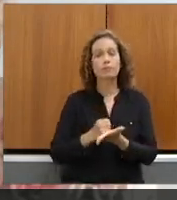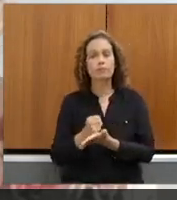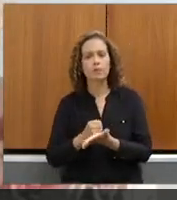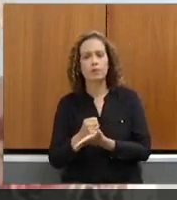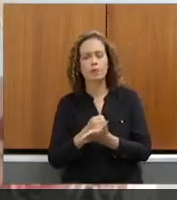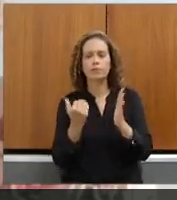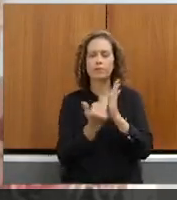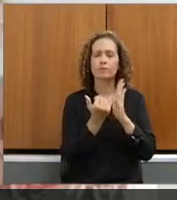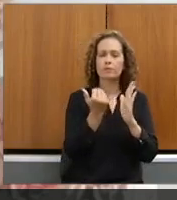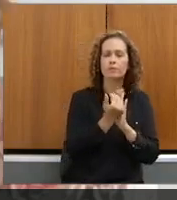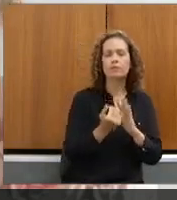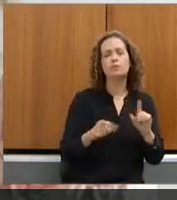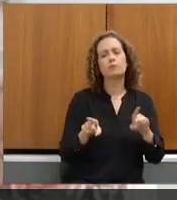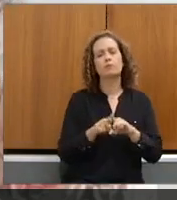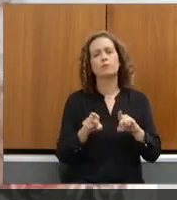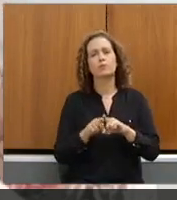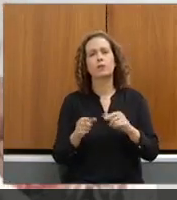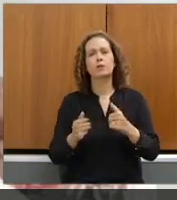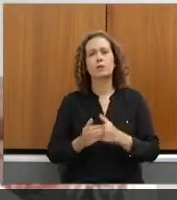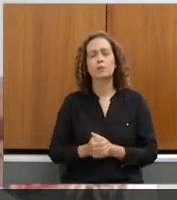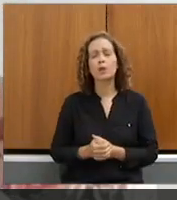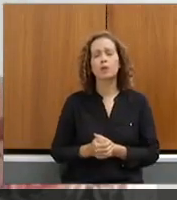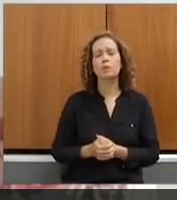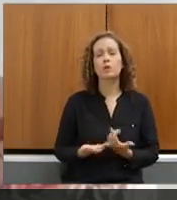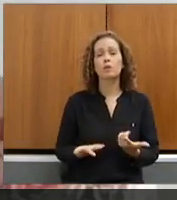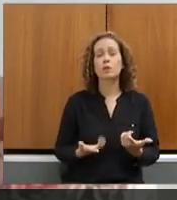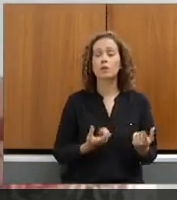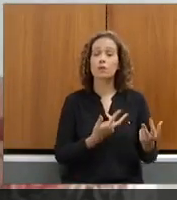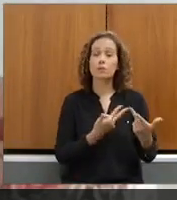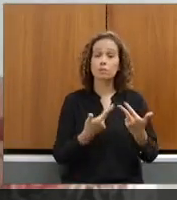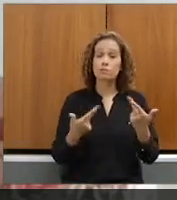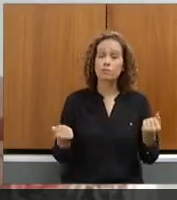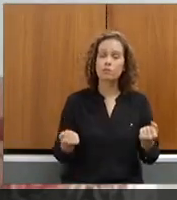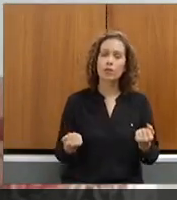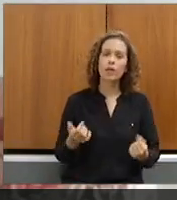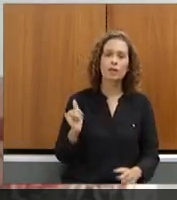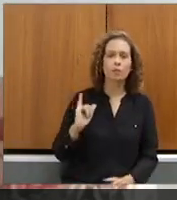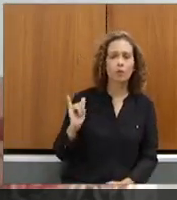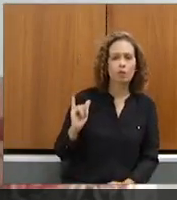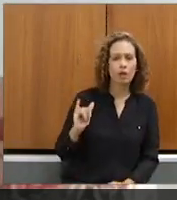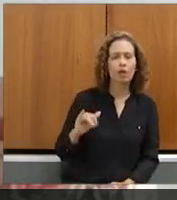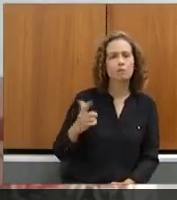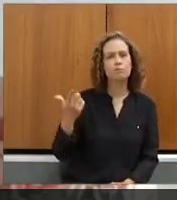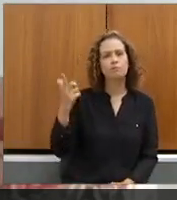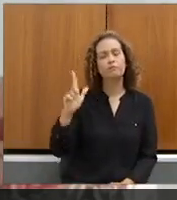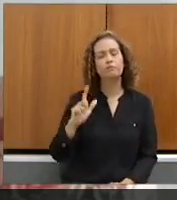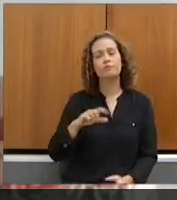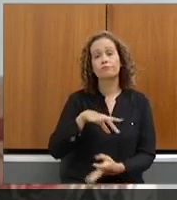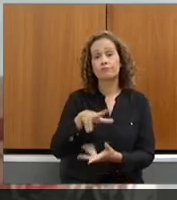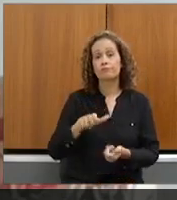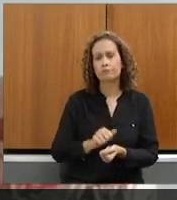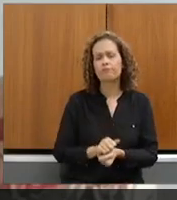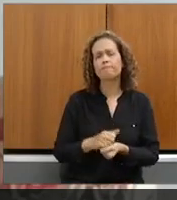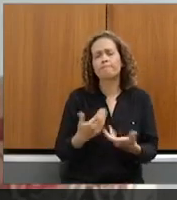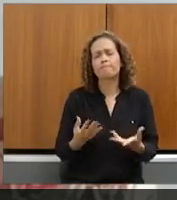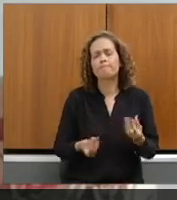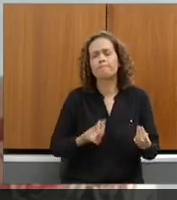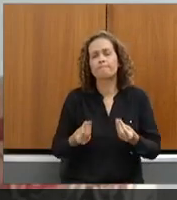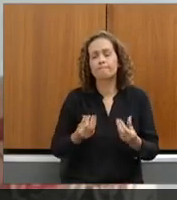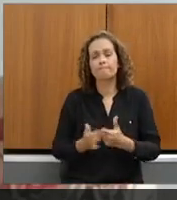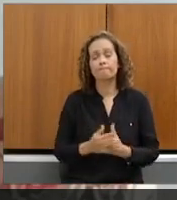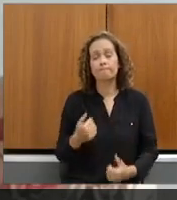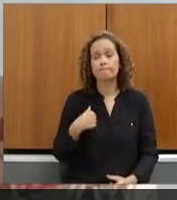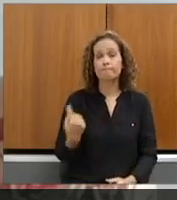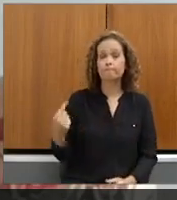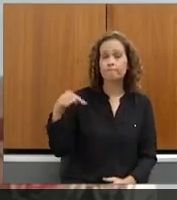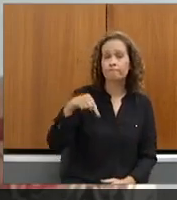determinado principalmente pelos cursos de insumos que são importados são secretados sabe muito bem do que eu estou falando e eu sou aqui muito